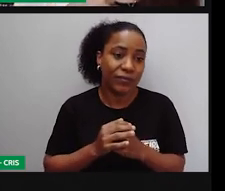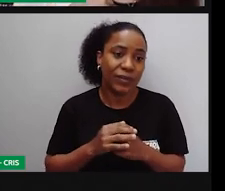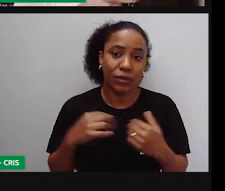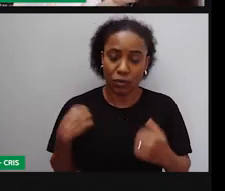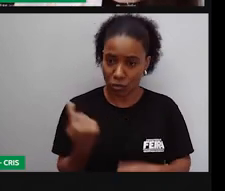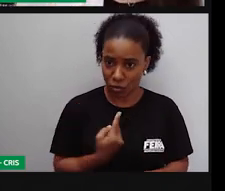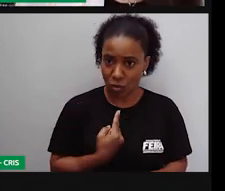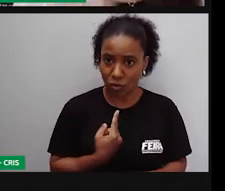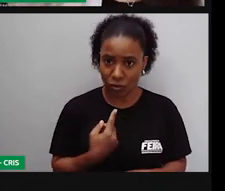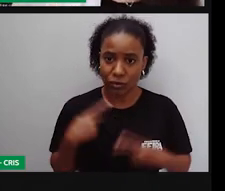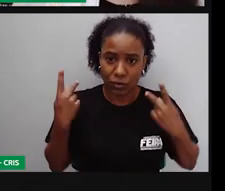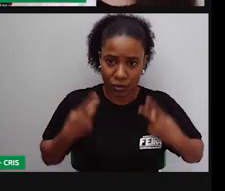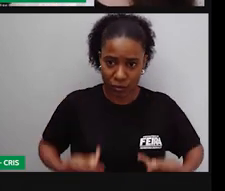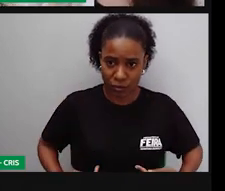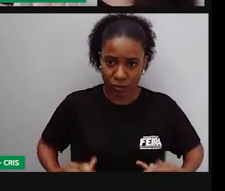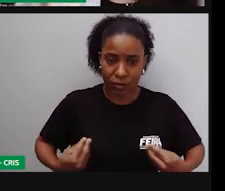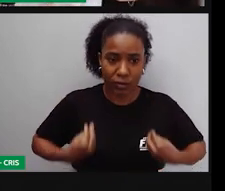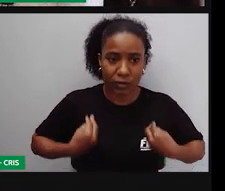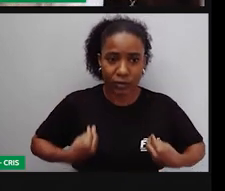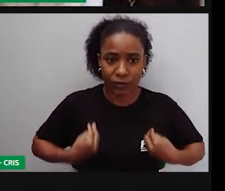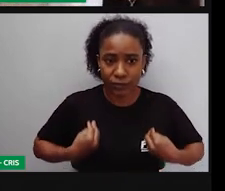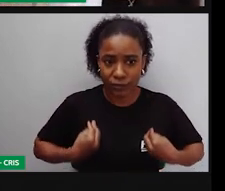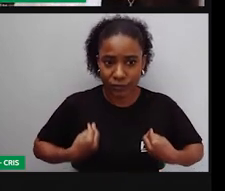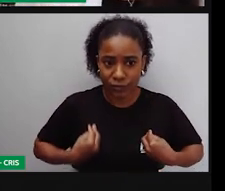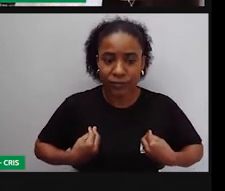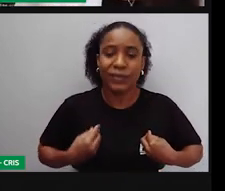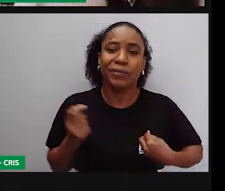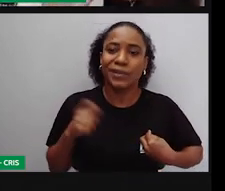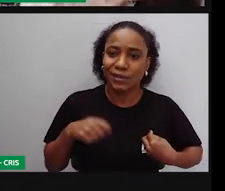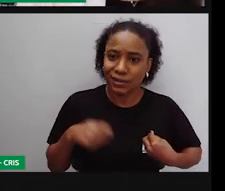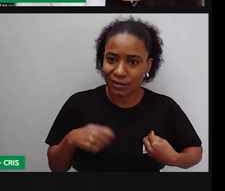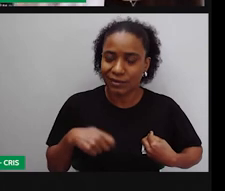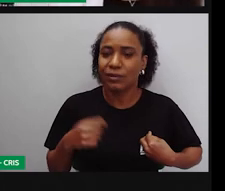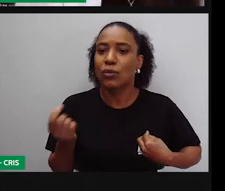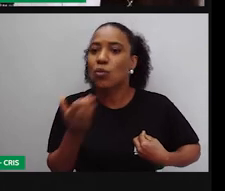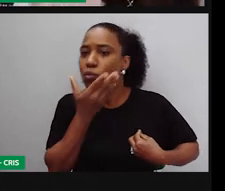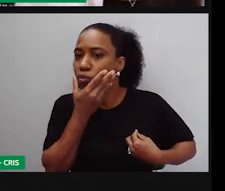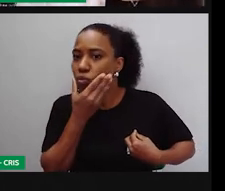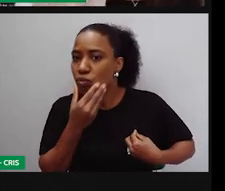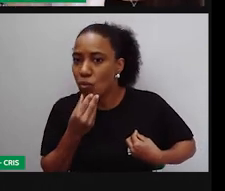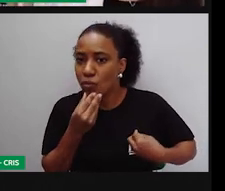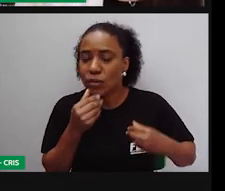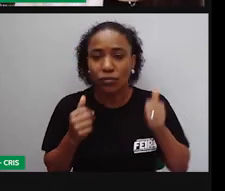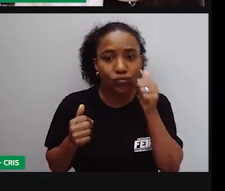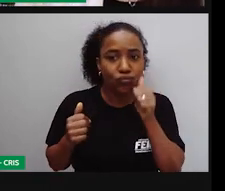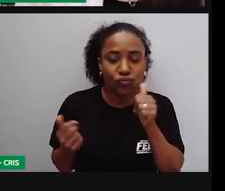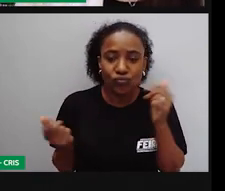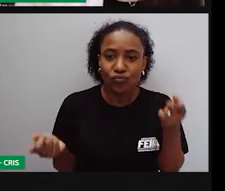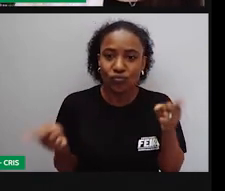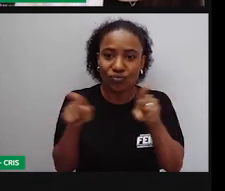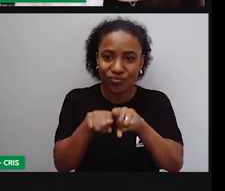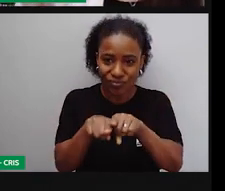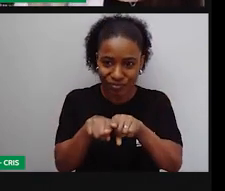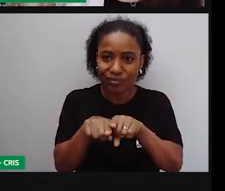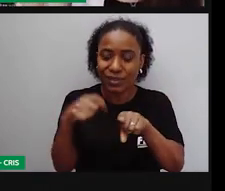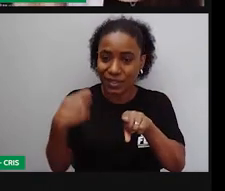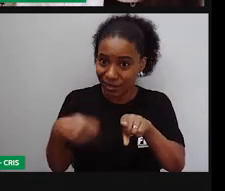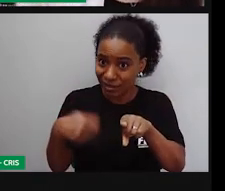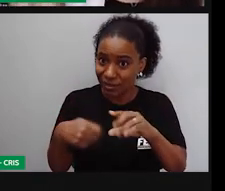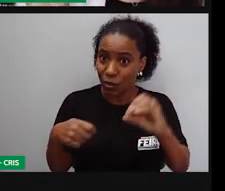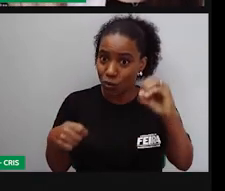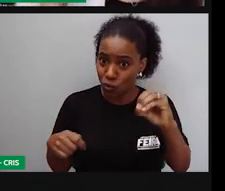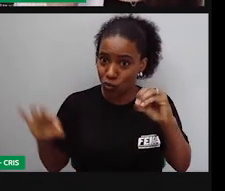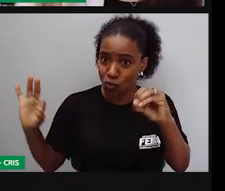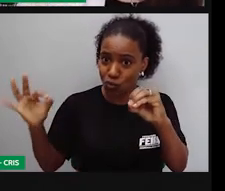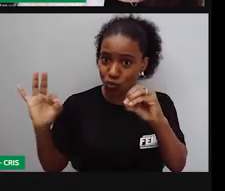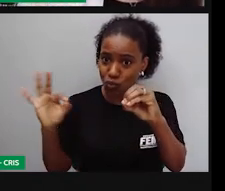em nós, seres humanos que vai se misturar, que vai se juntar, né? O óvulo com o espermatozoide. Então, nesse caso